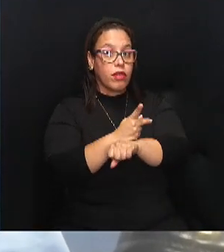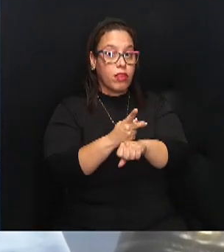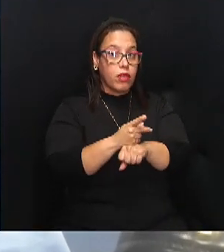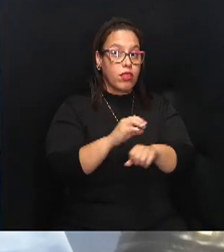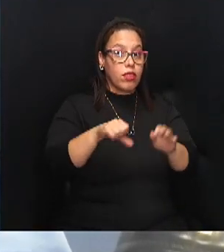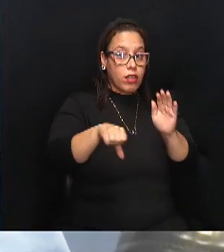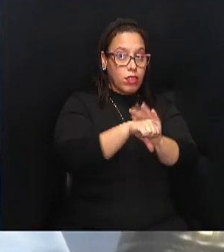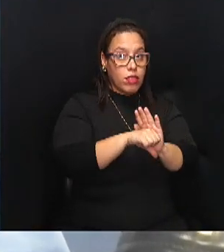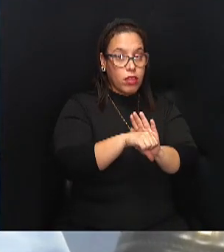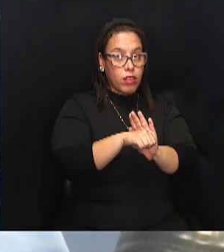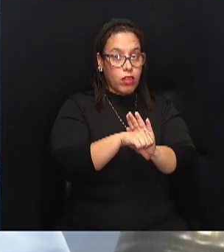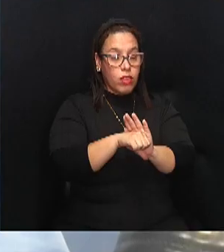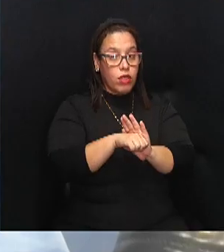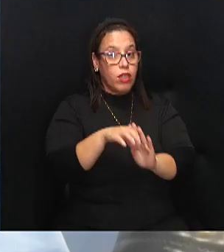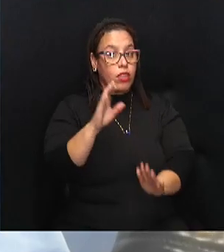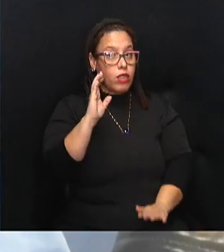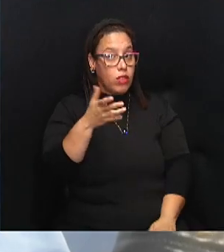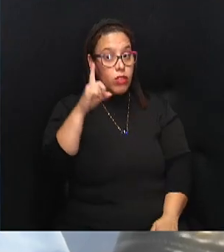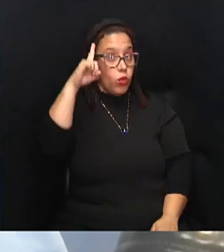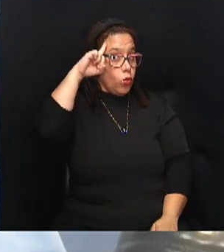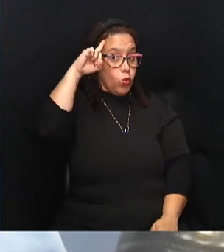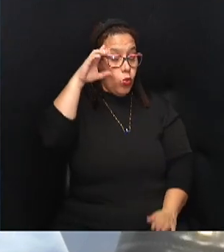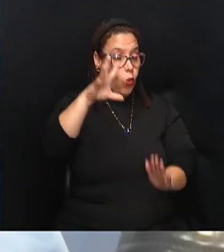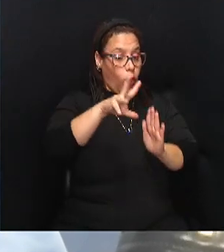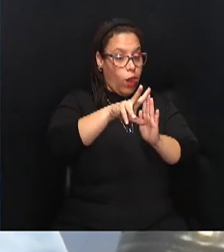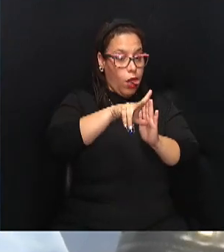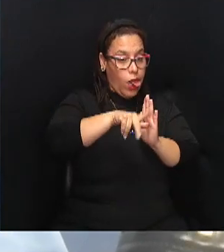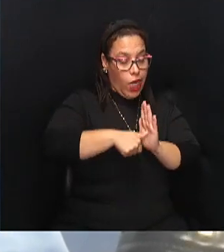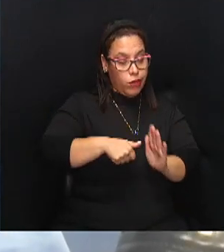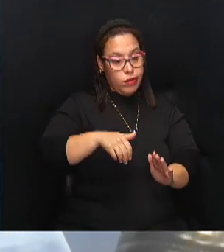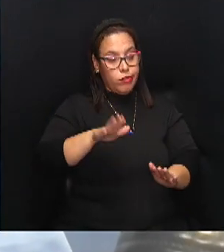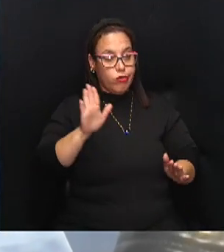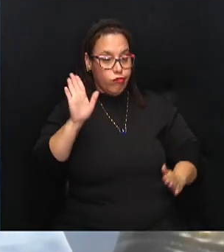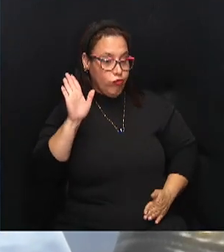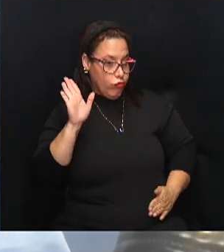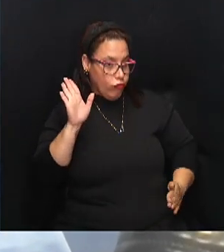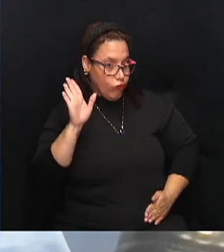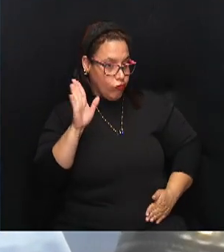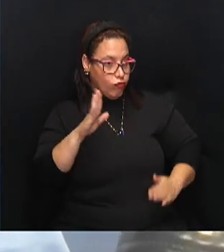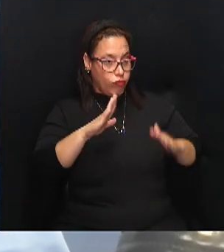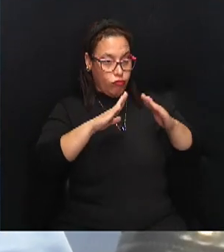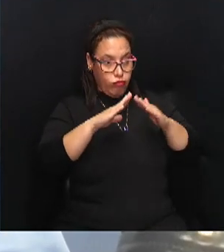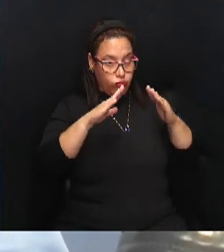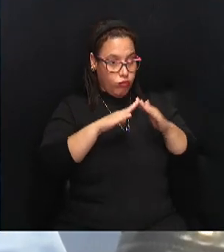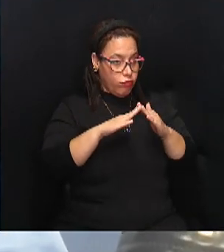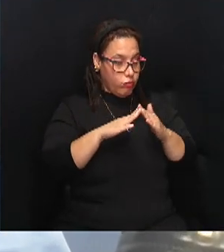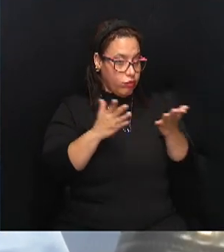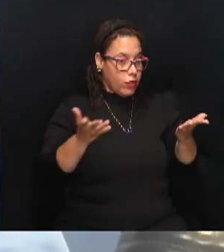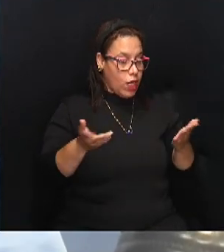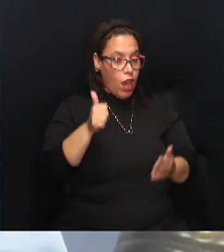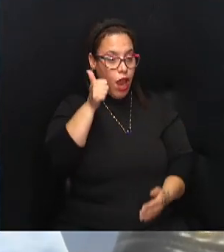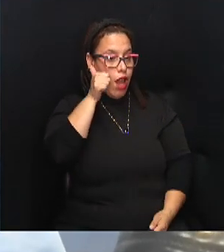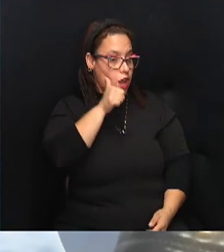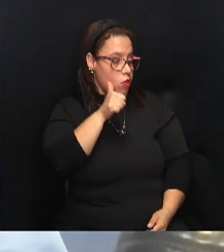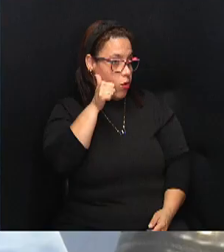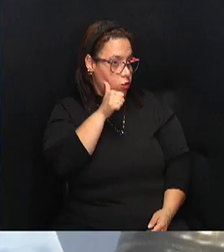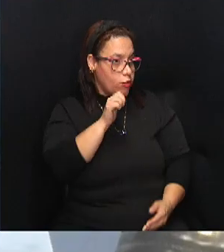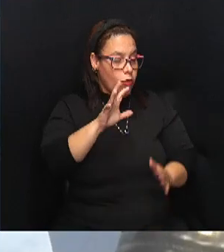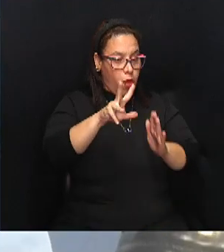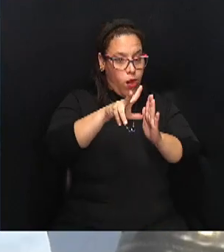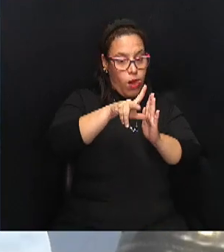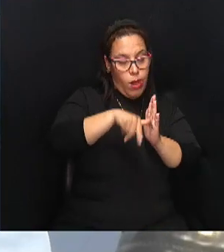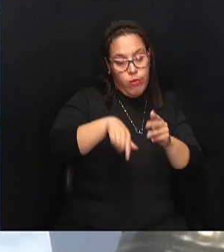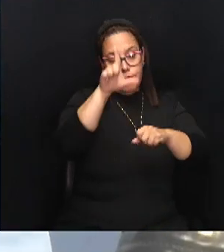cometeu crime, que está cometendo crime no dia a dia, roubando as casas, roubando, né, e fazendo importúnio as mulheres nas ruas, roubando